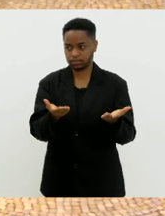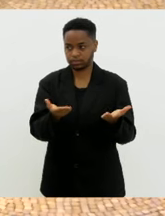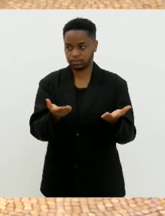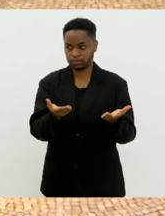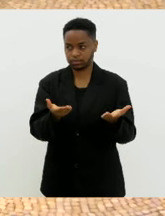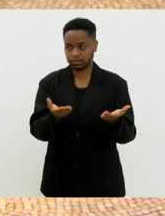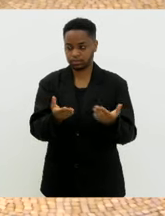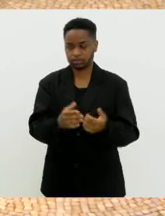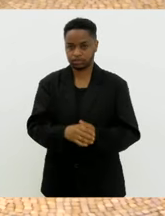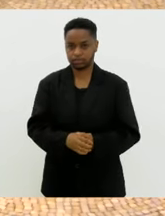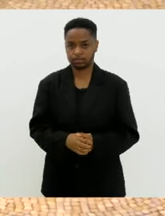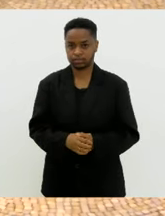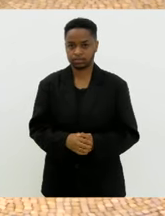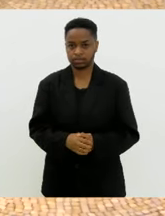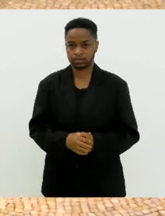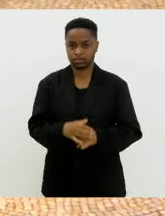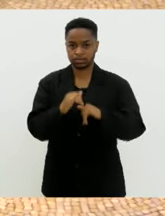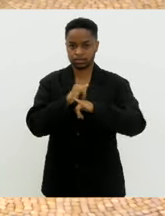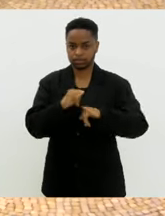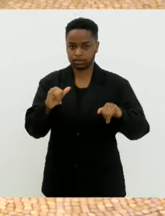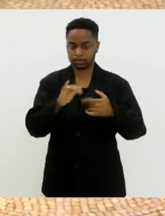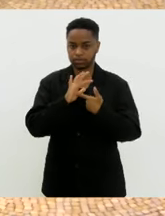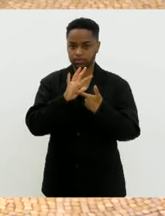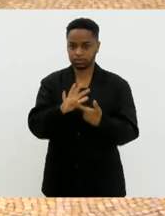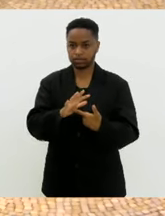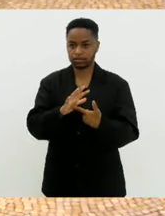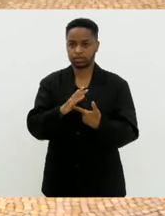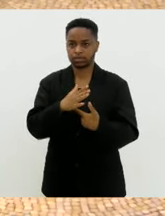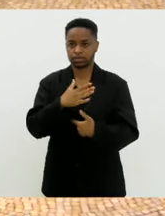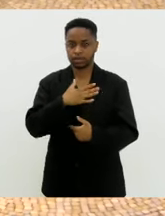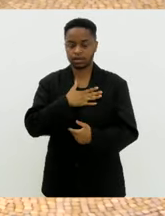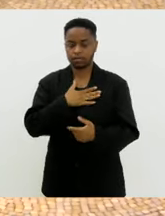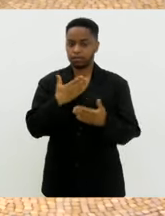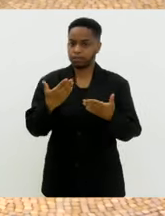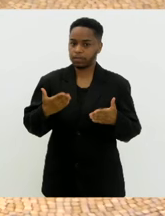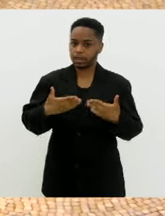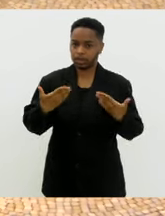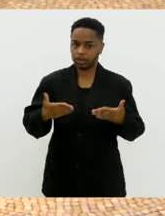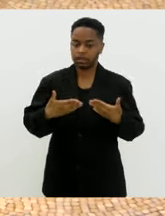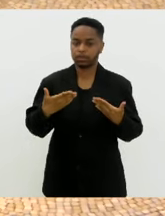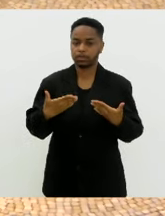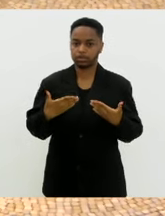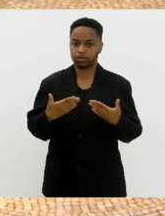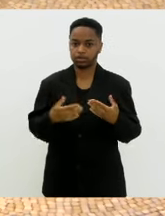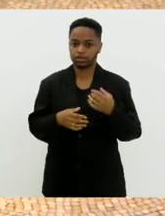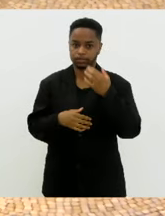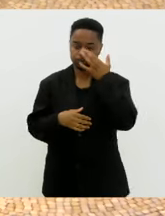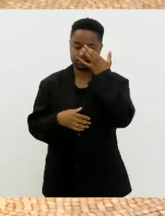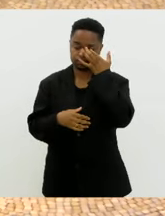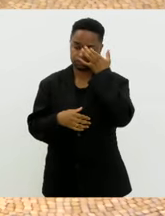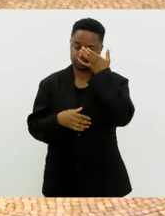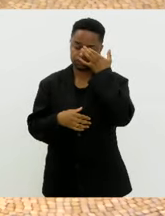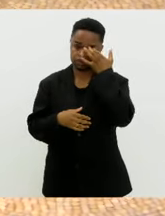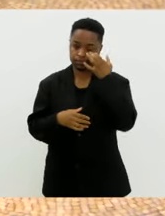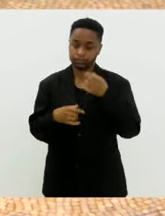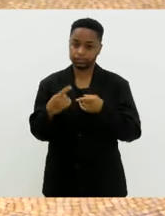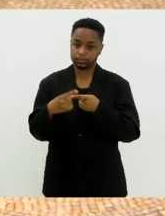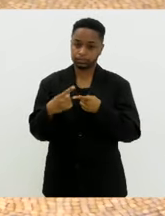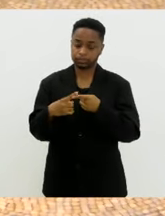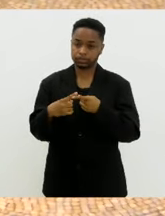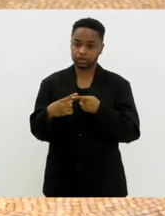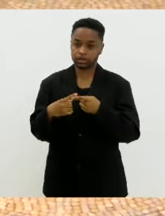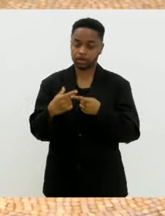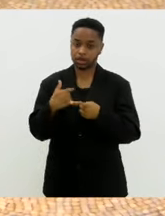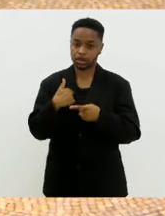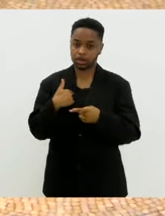e manifestar a minha satisfação, a minha alegria, porque eu estava lá